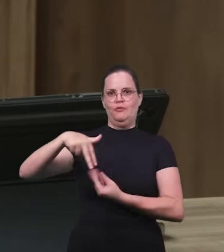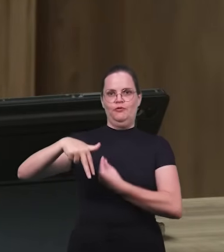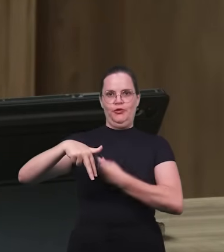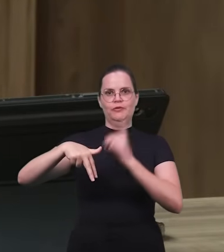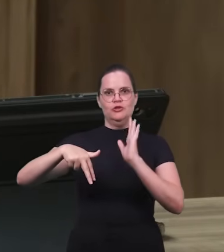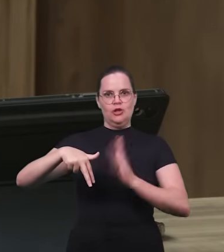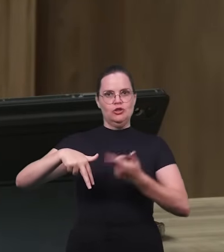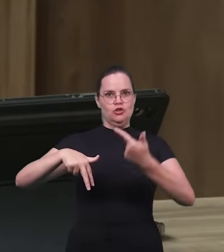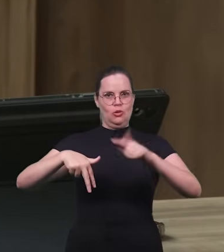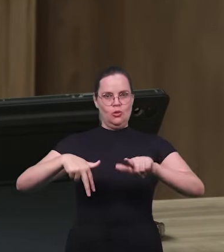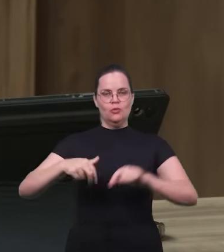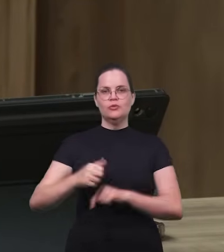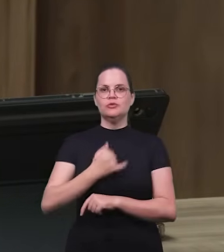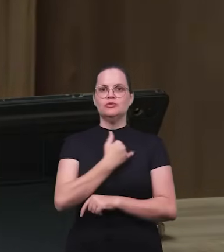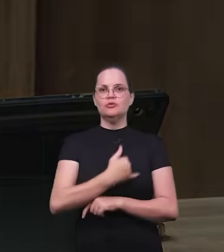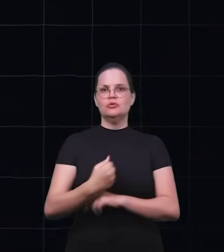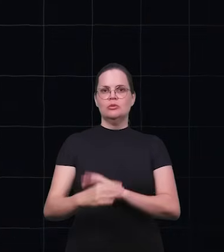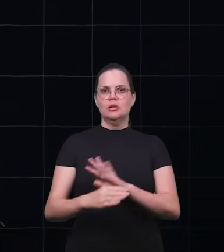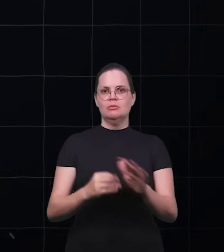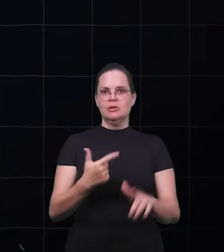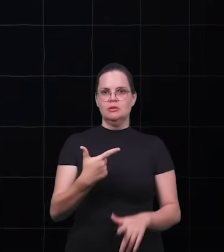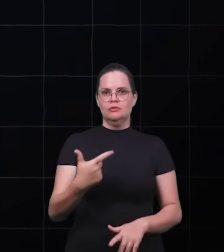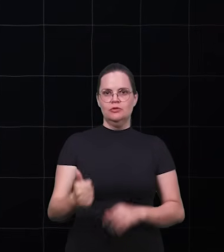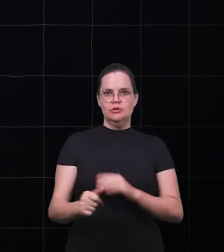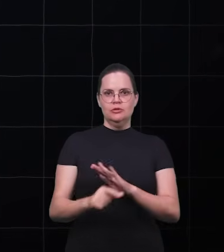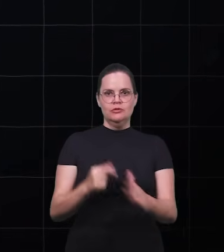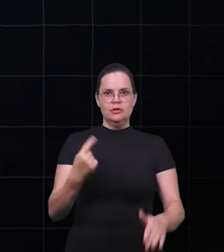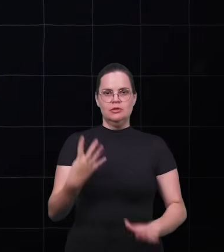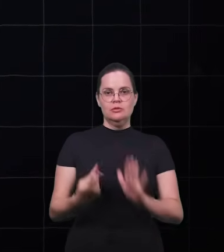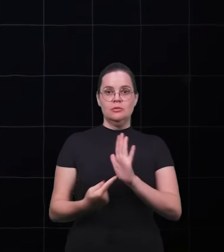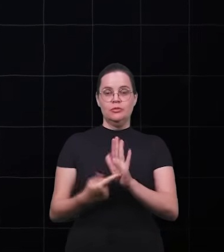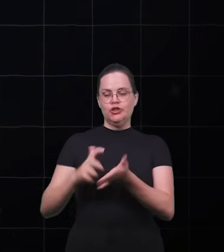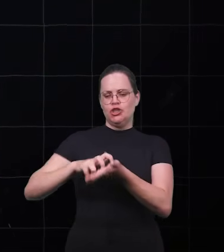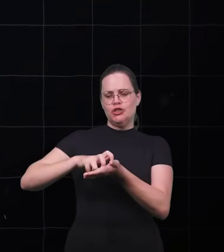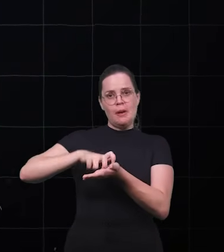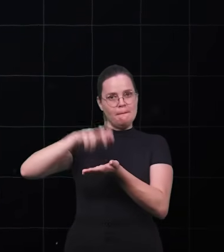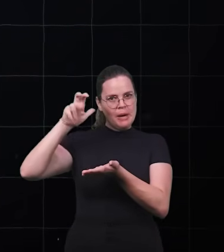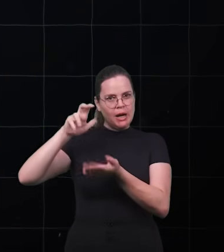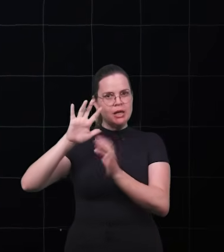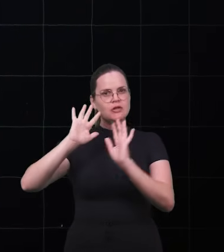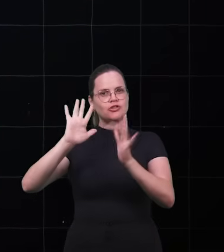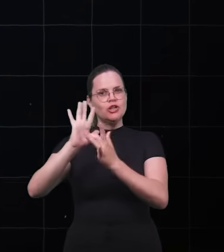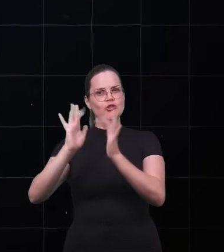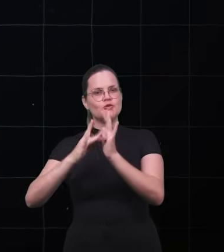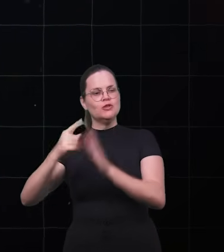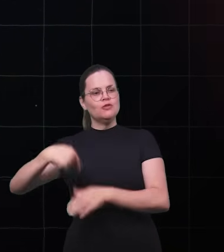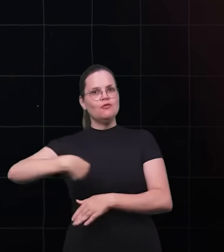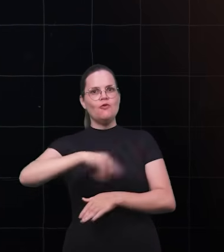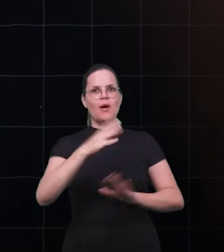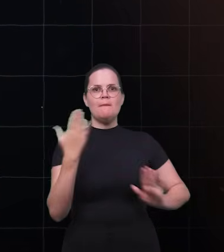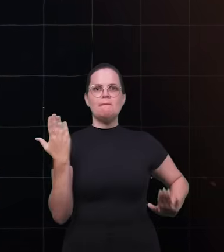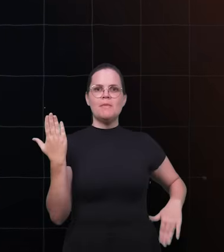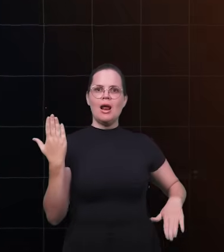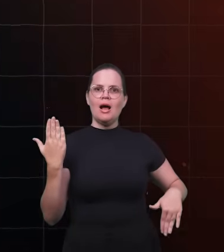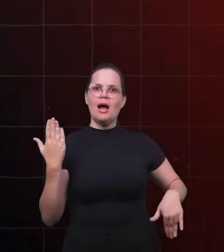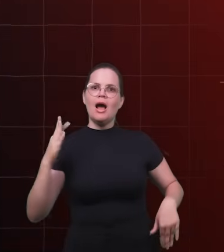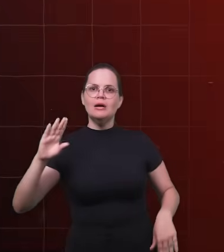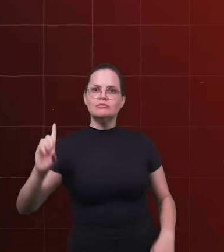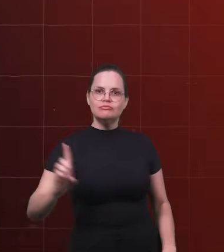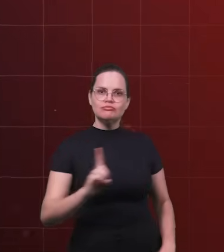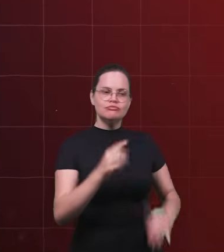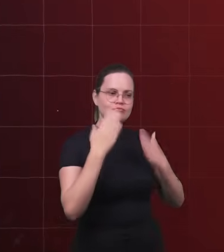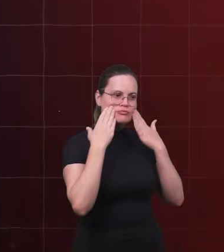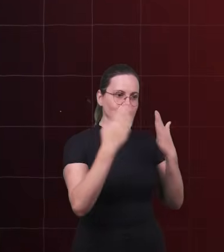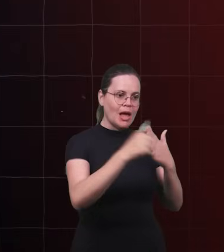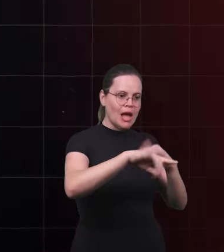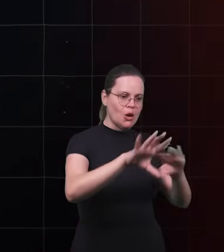João 21:4 diz assim, ó, sendo já manhã, Jesus se apresentou na praia, mas os discípulos não conheceram que era Jesus.